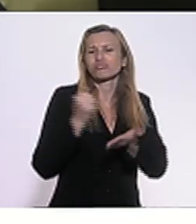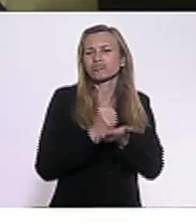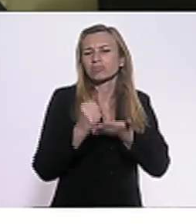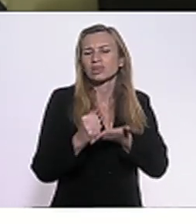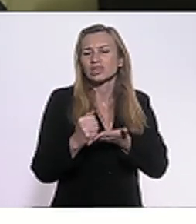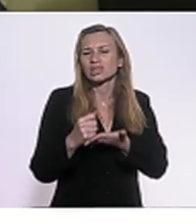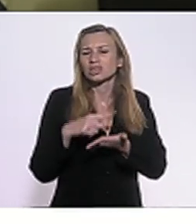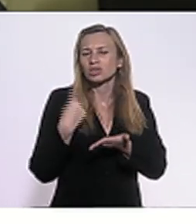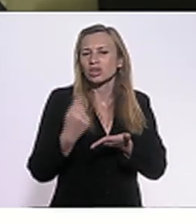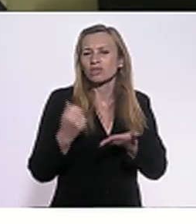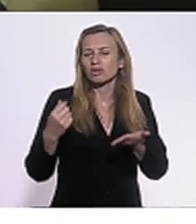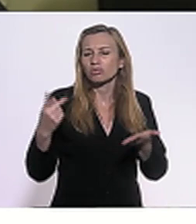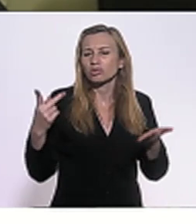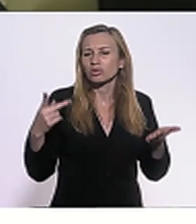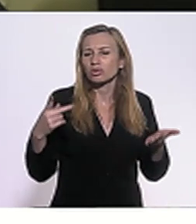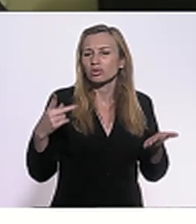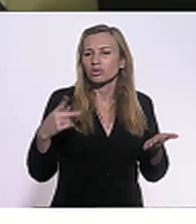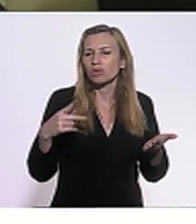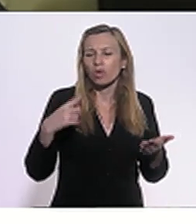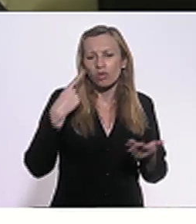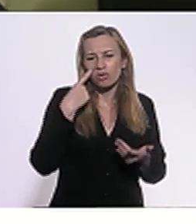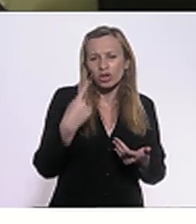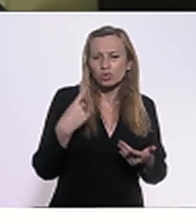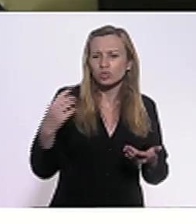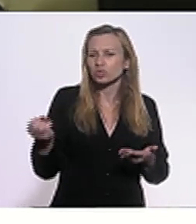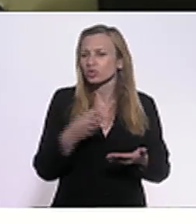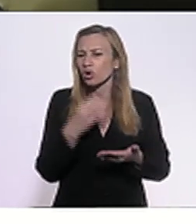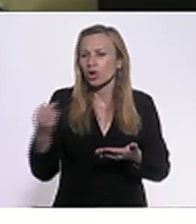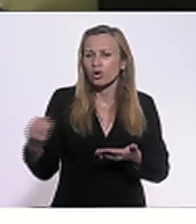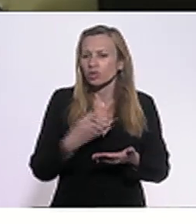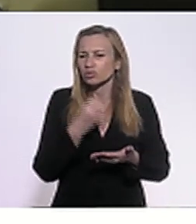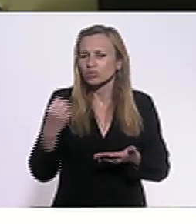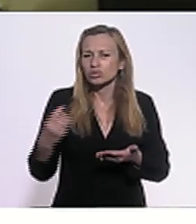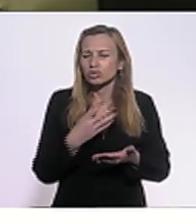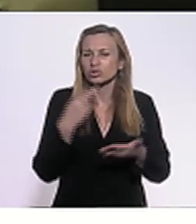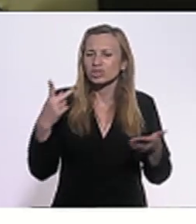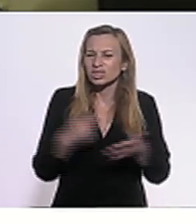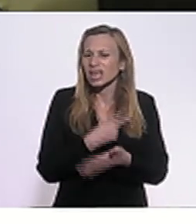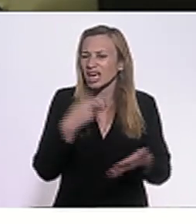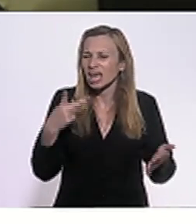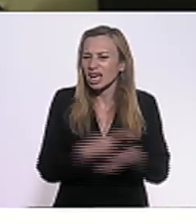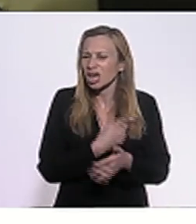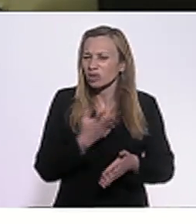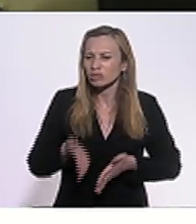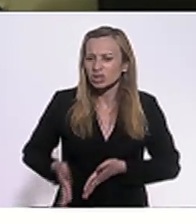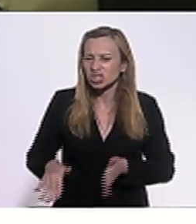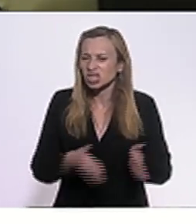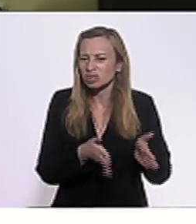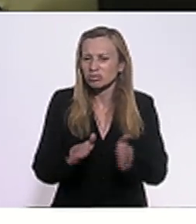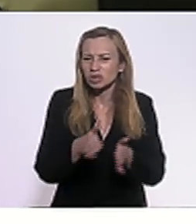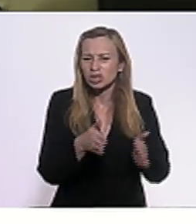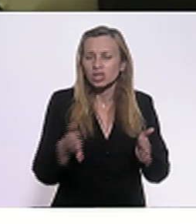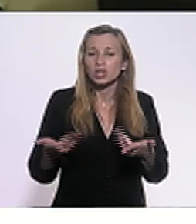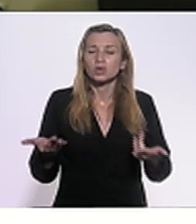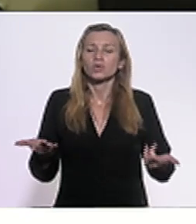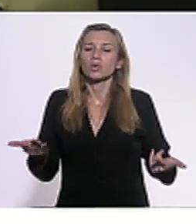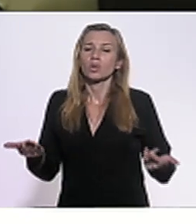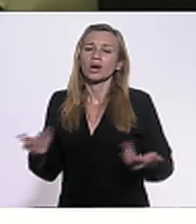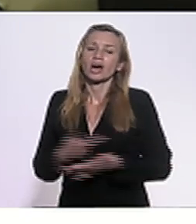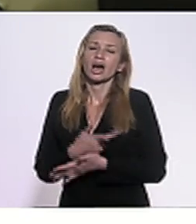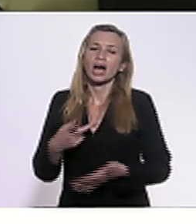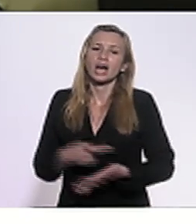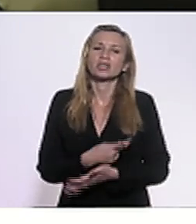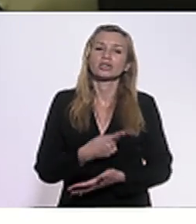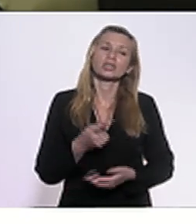a gente vai descobrindo novas cláusulas, novas armadilhas, né, na falta de uma palavra melhor, que